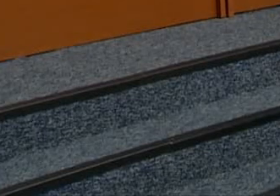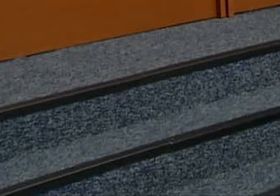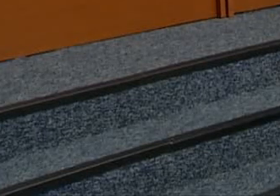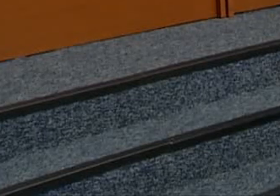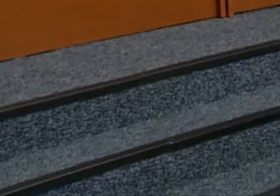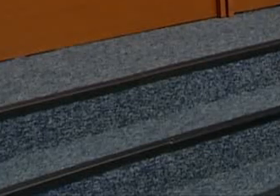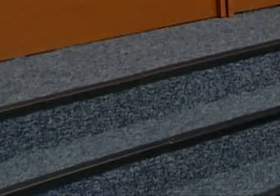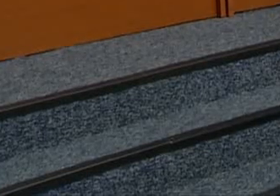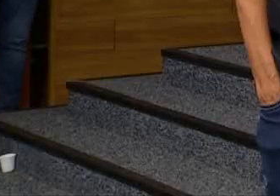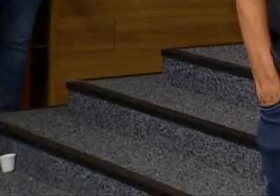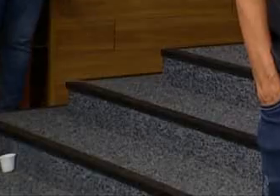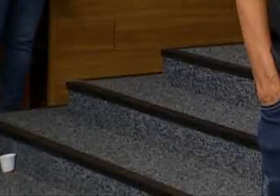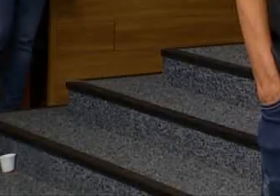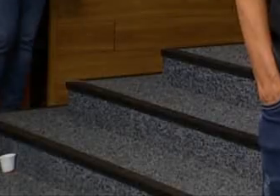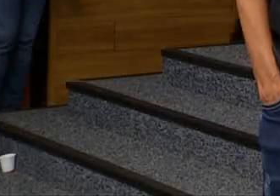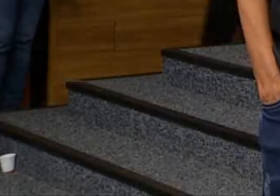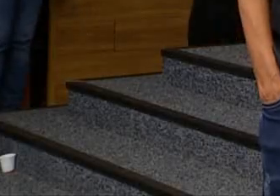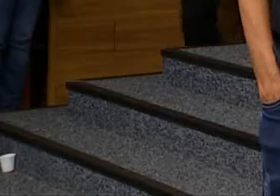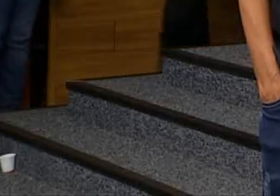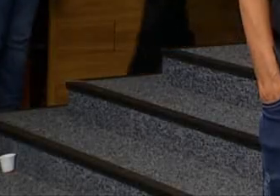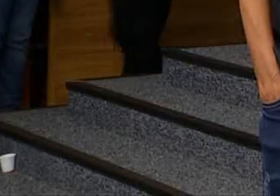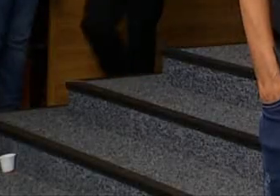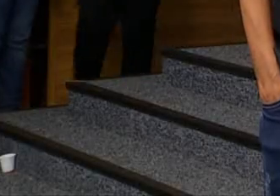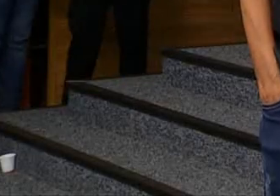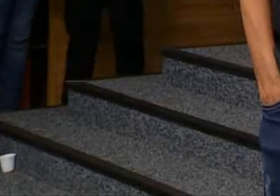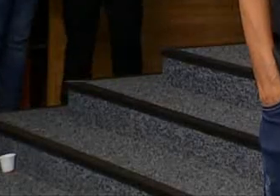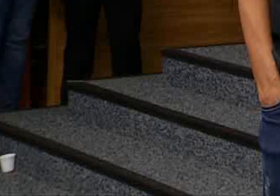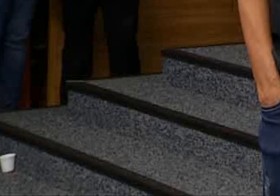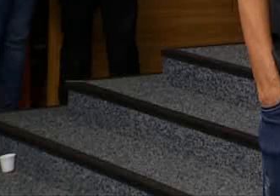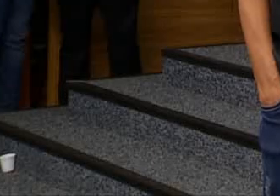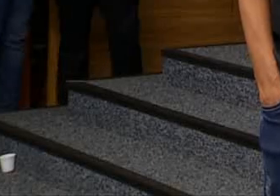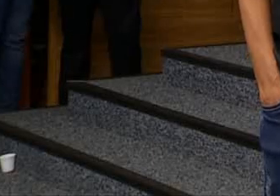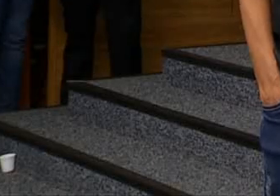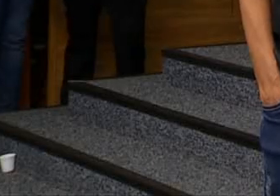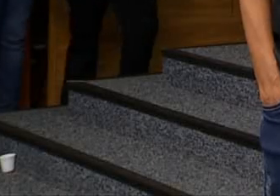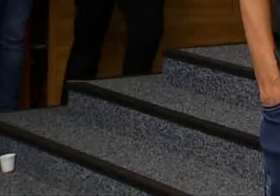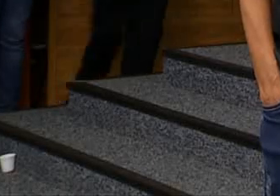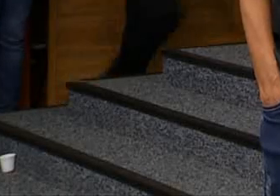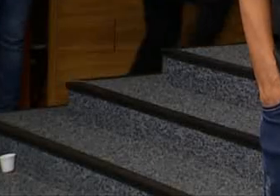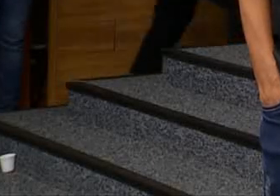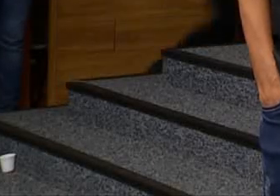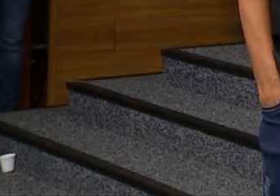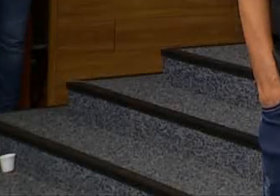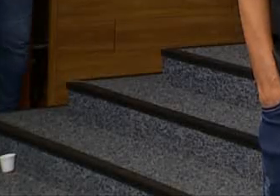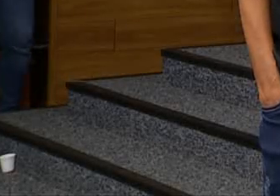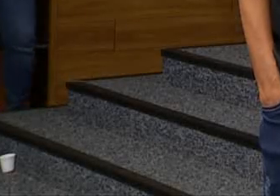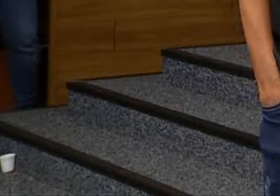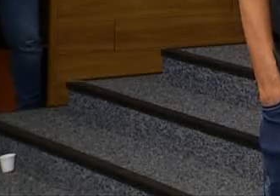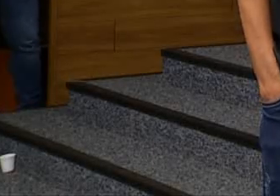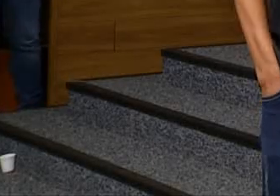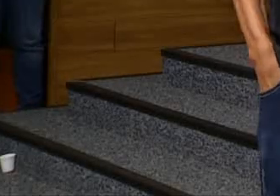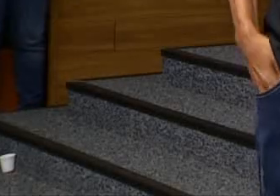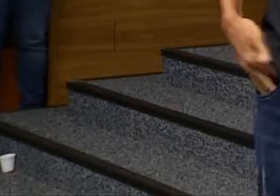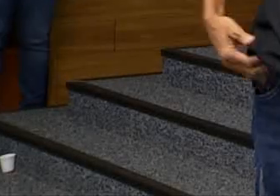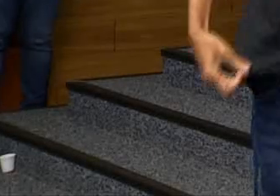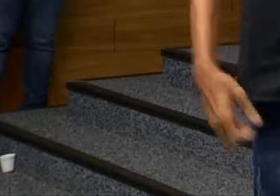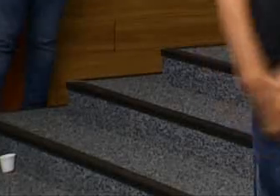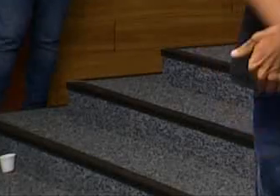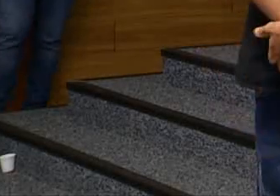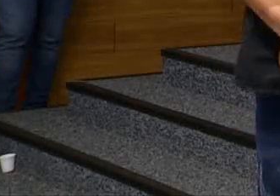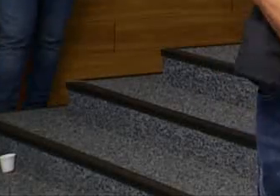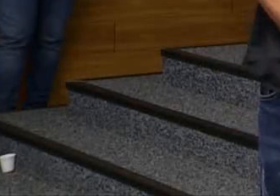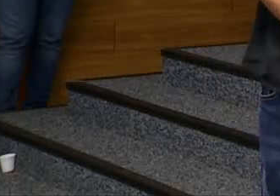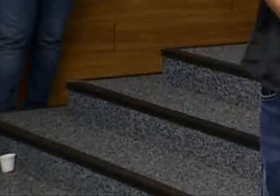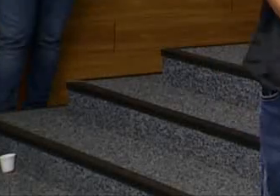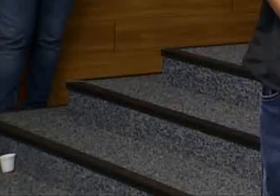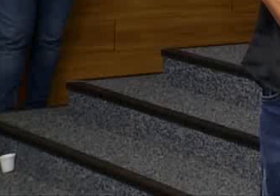Nós fizemos aqui várias homenagens a semana passada e ficamos com essa aqui agora também, o nosso compromisso com o Reinaldo